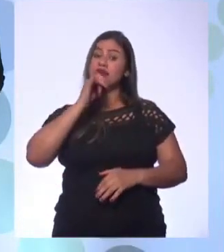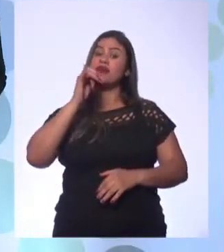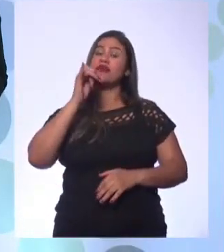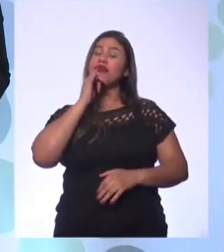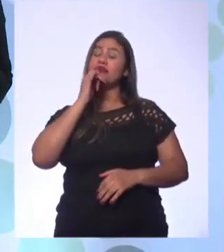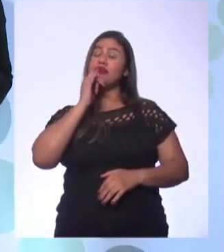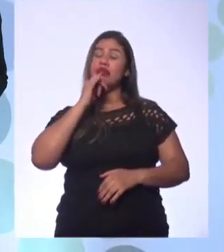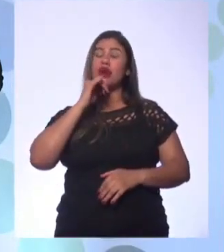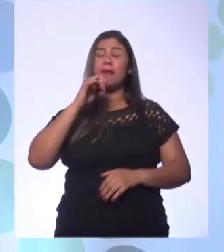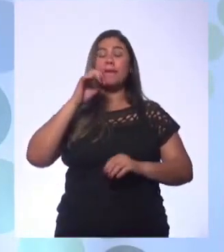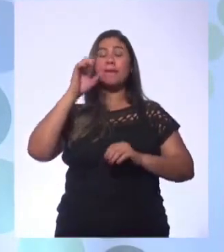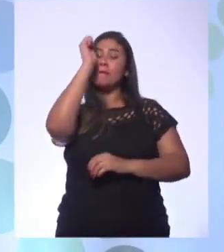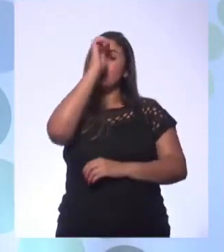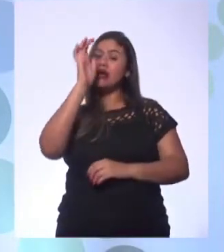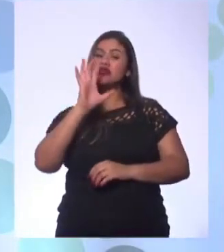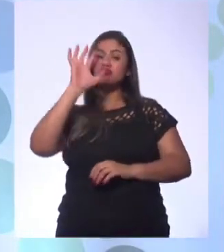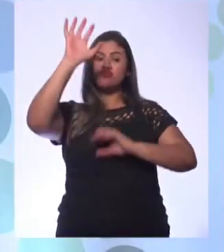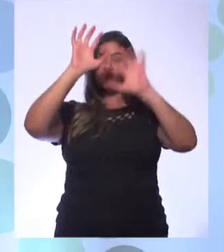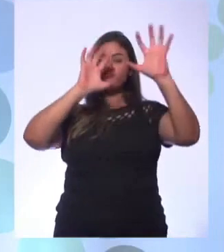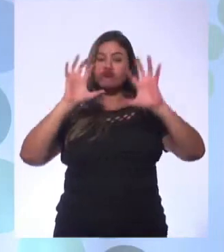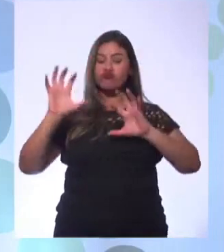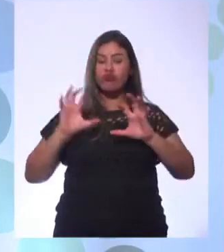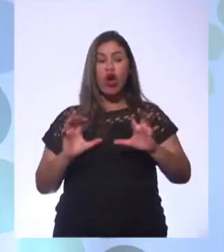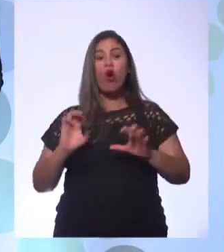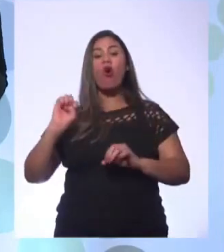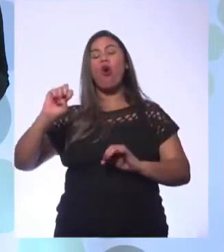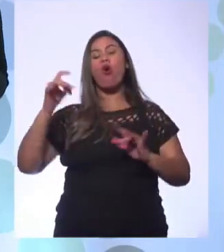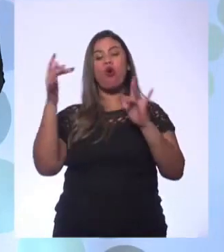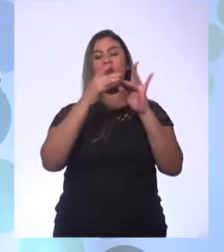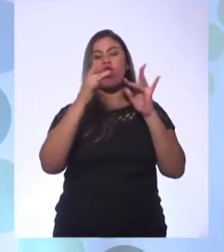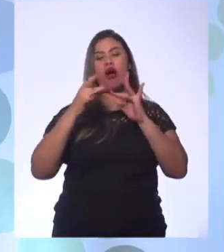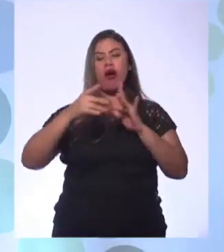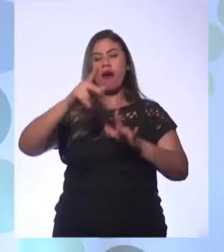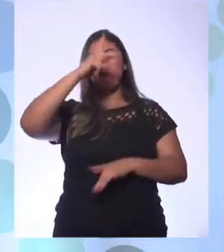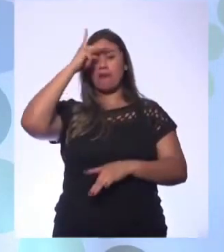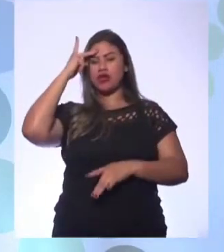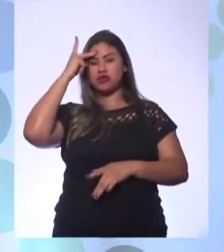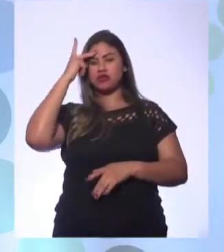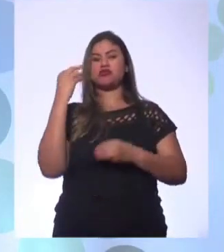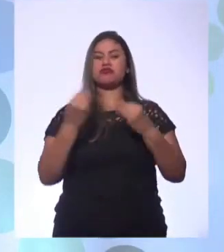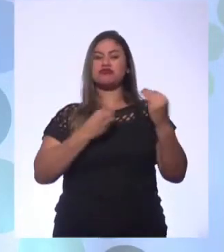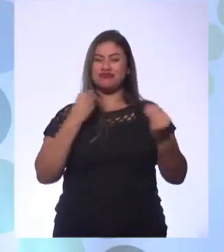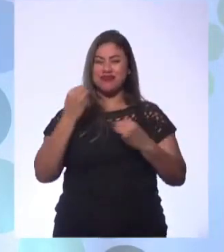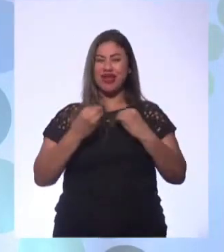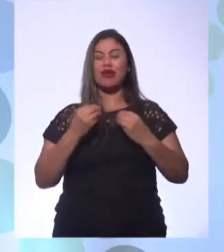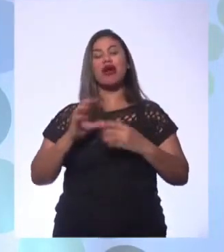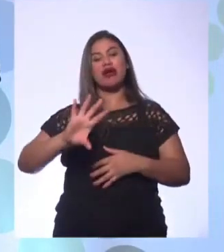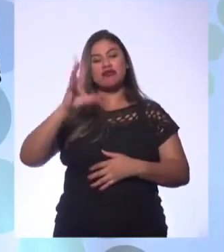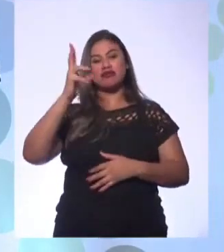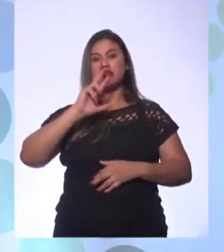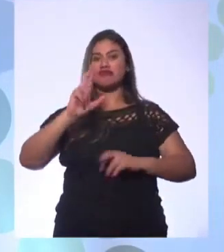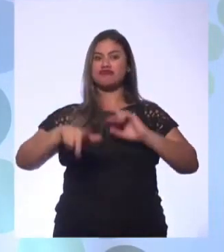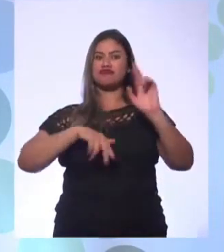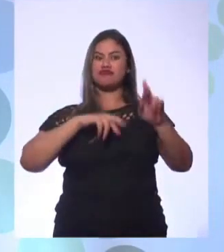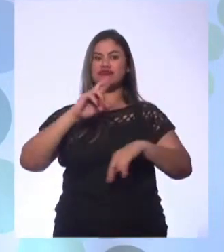esteja, né, ou o contato com a pessoa que você esteja, realmente acontecem coisas muito diferentes, né?